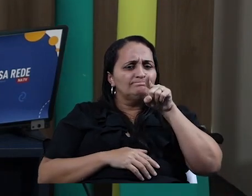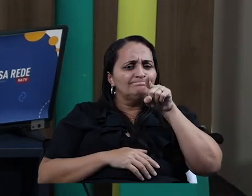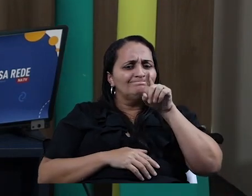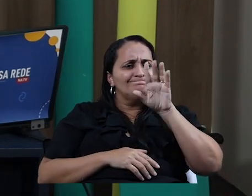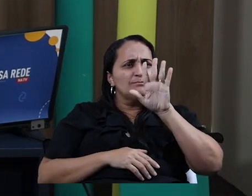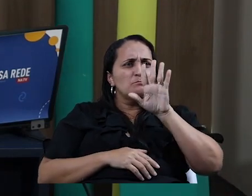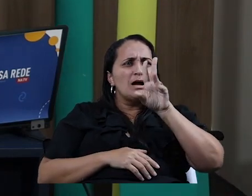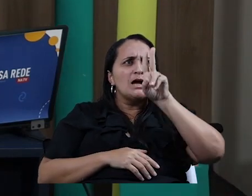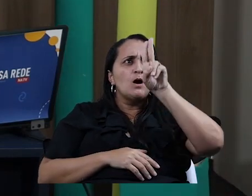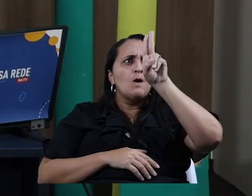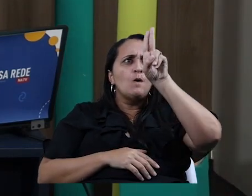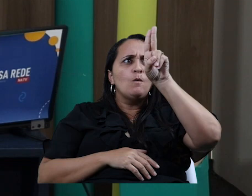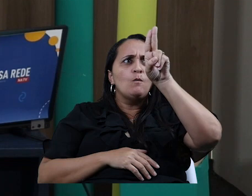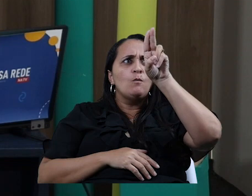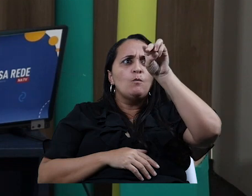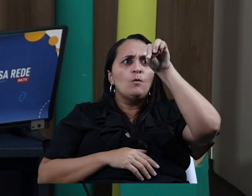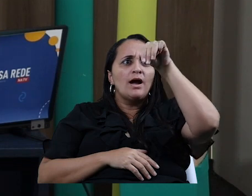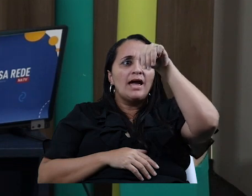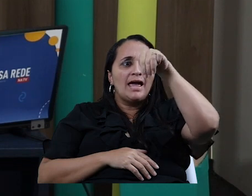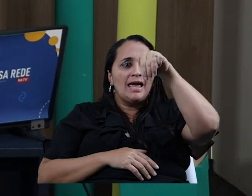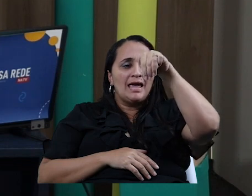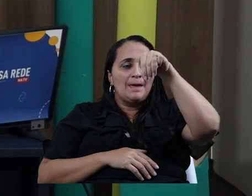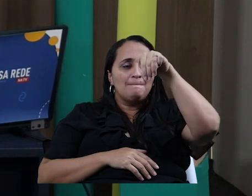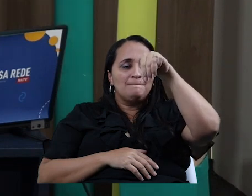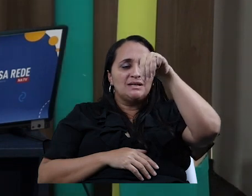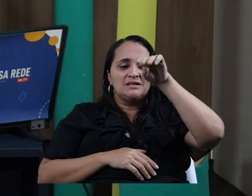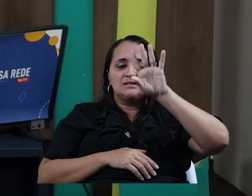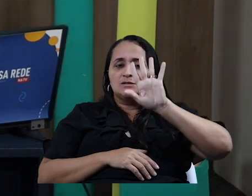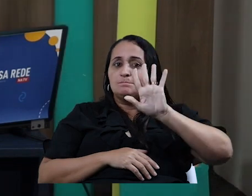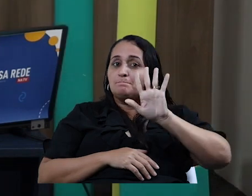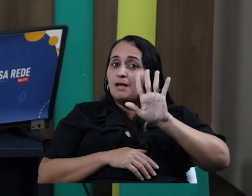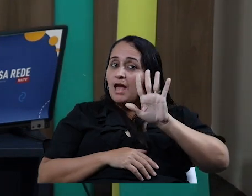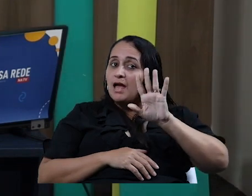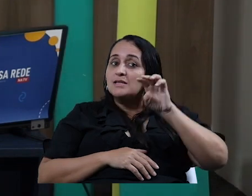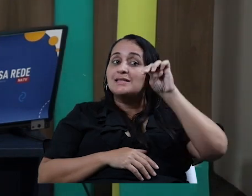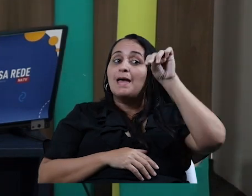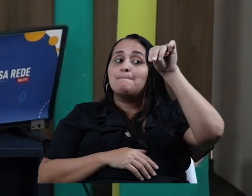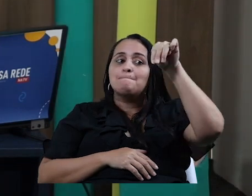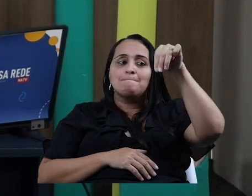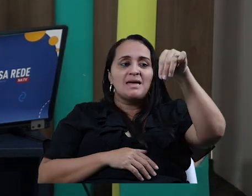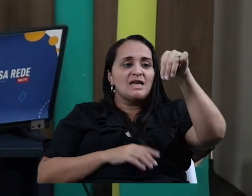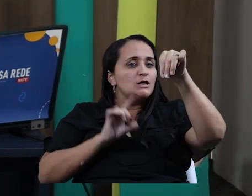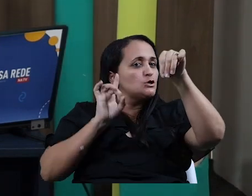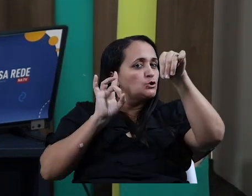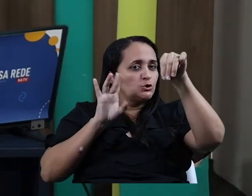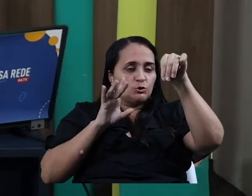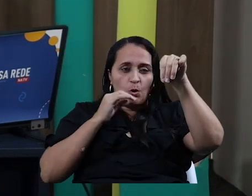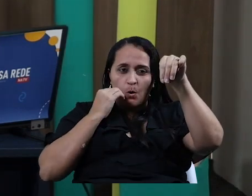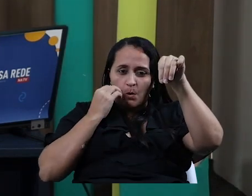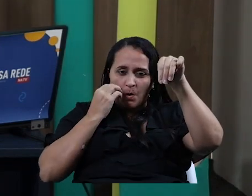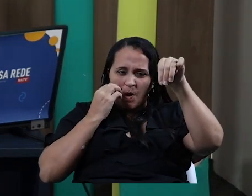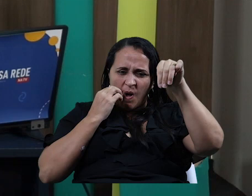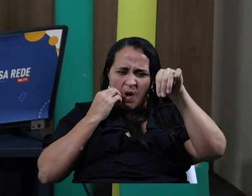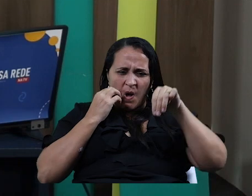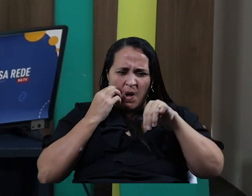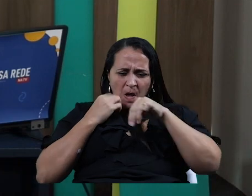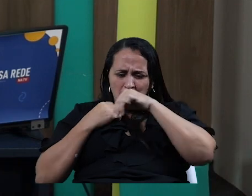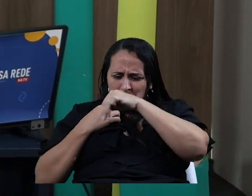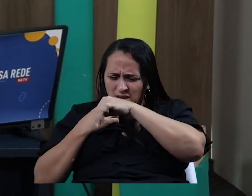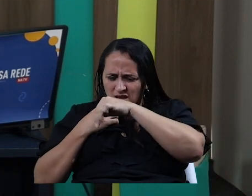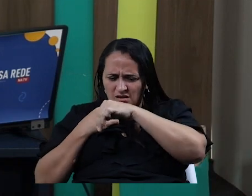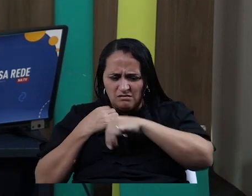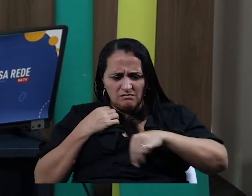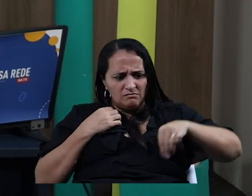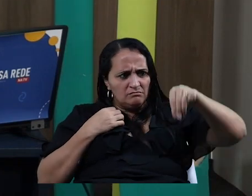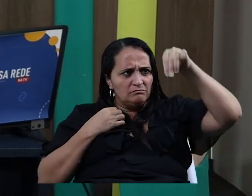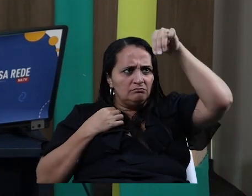unidade, mas é de milhar, que a gente escreve apenas me. Então, esse me que está aqui, era para ele